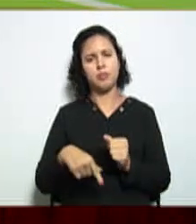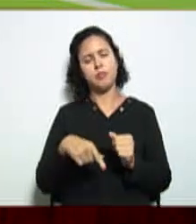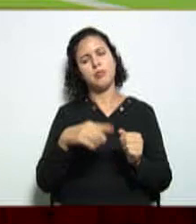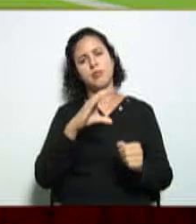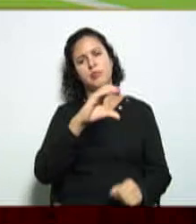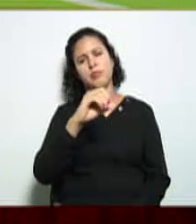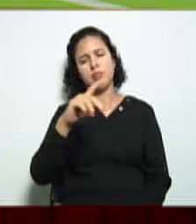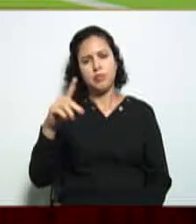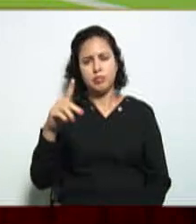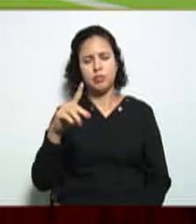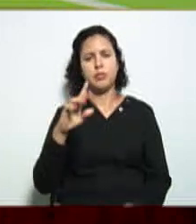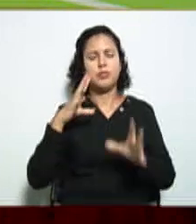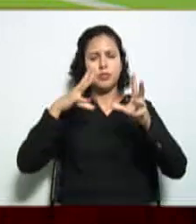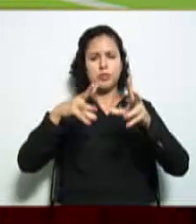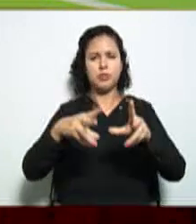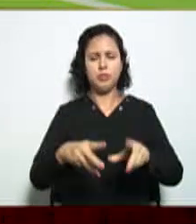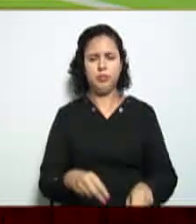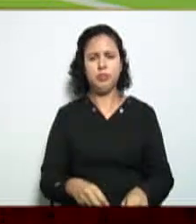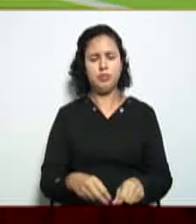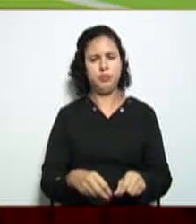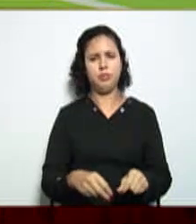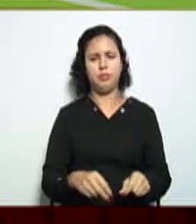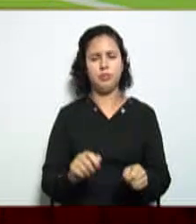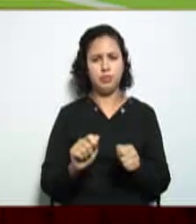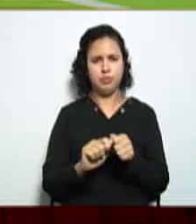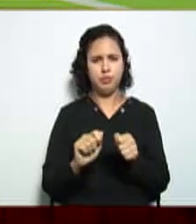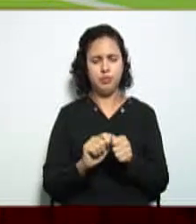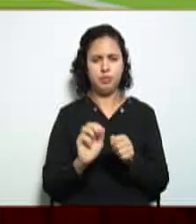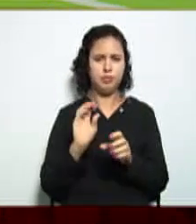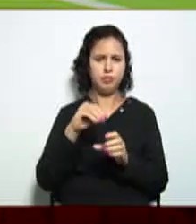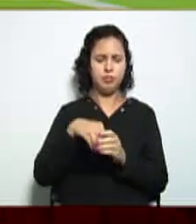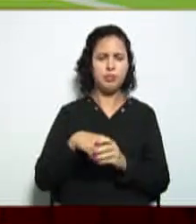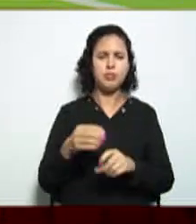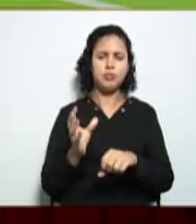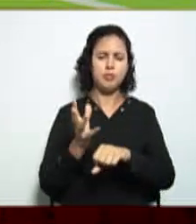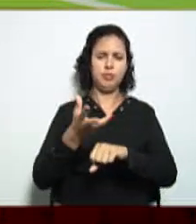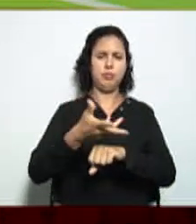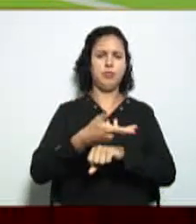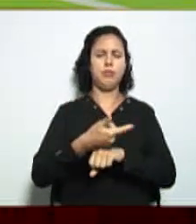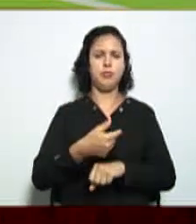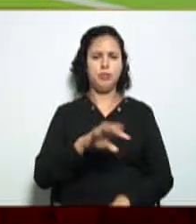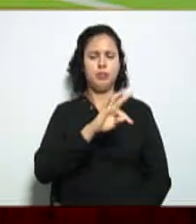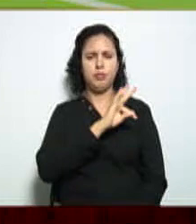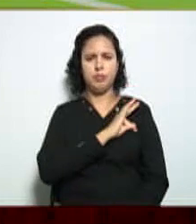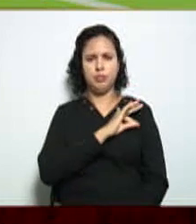cooperativa. Né? Todos esses elementos, eles fazem parte de habilidades que o técnico